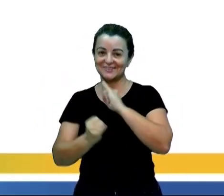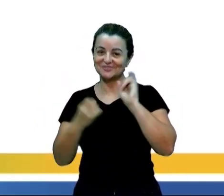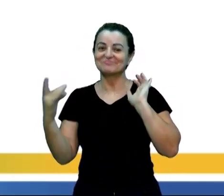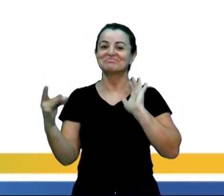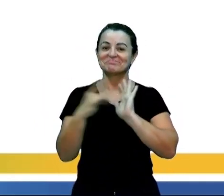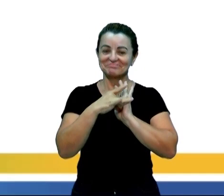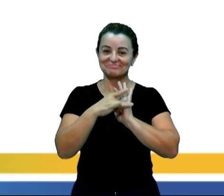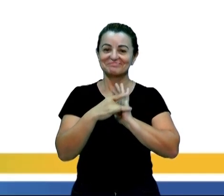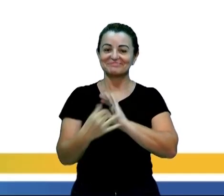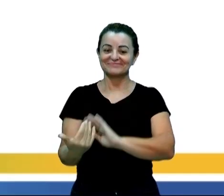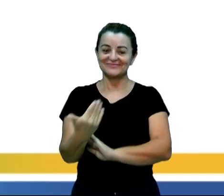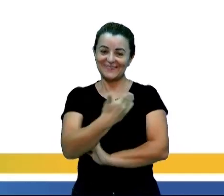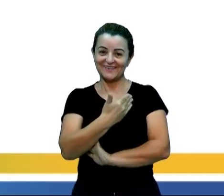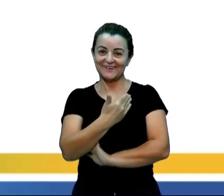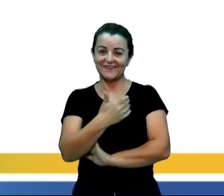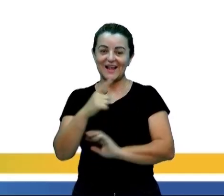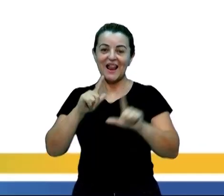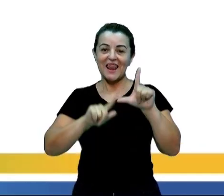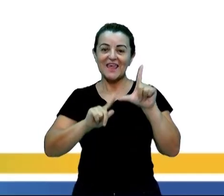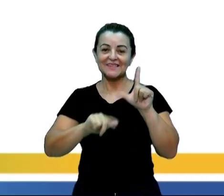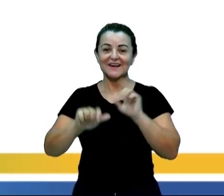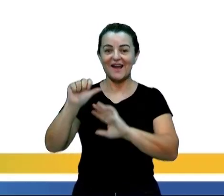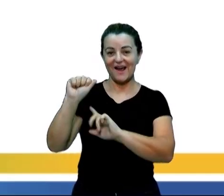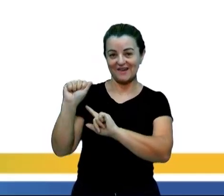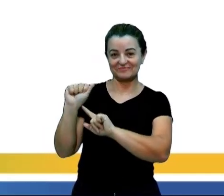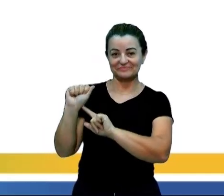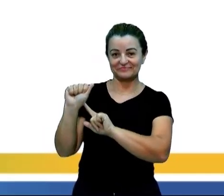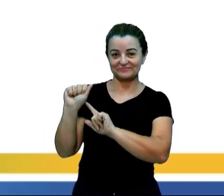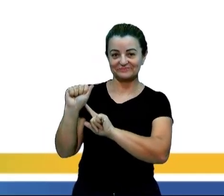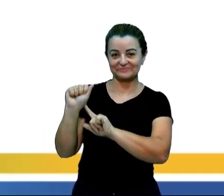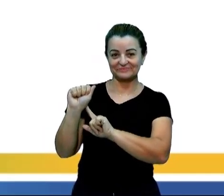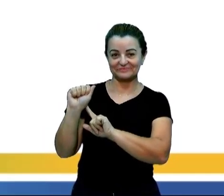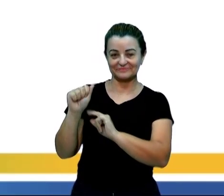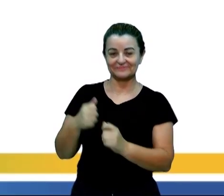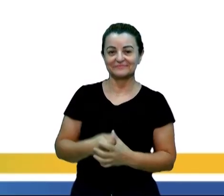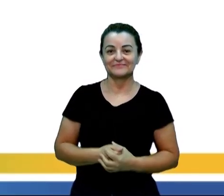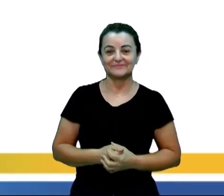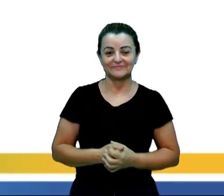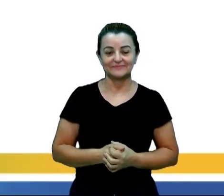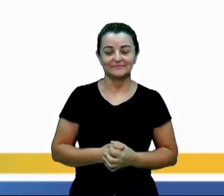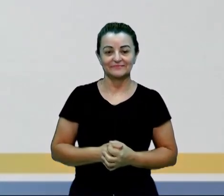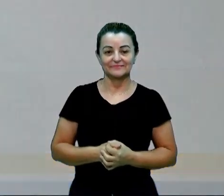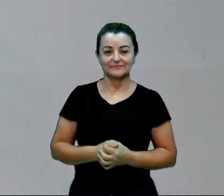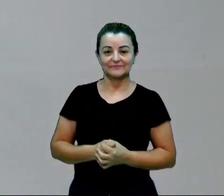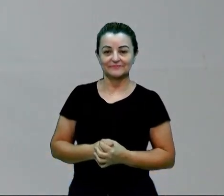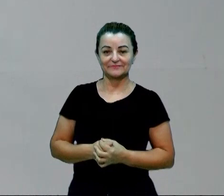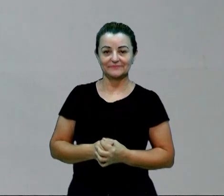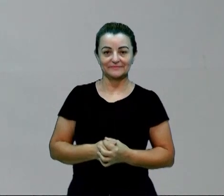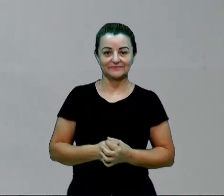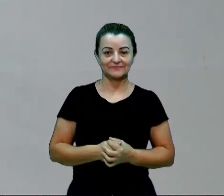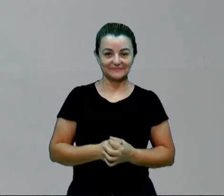aí o nosso gabarito, que é a letra A, certo?